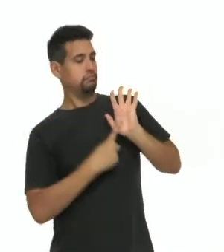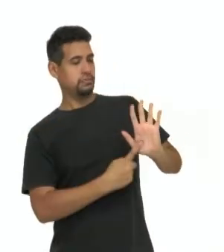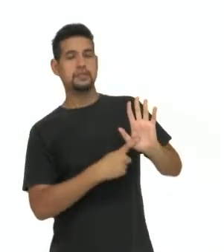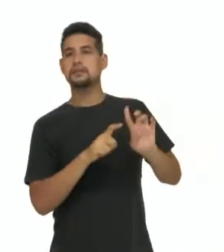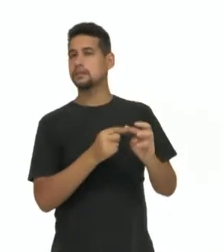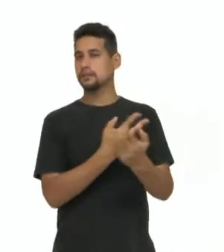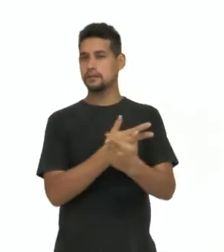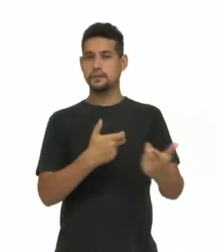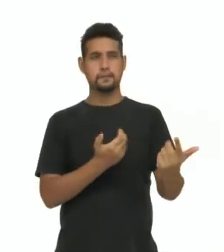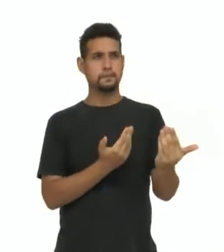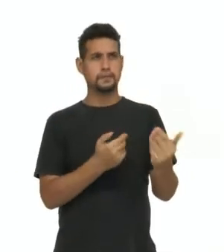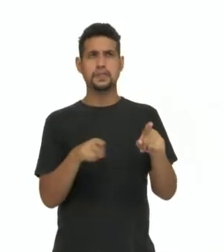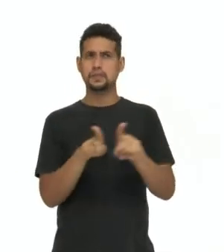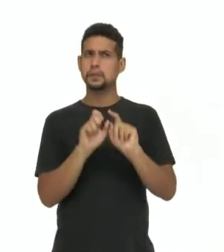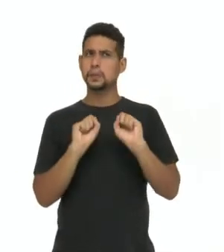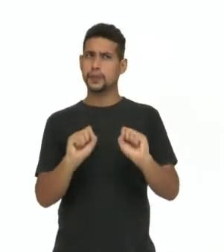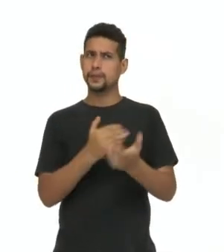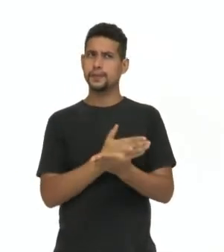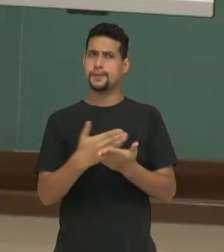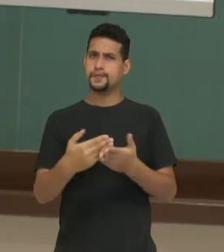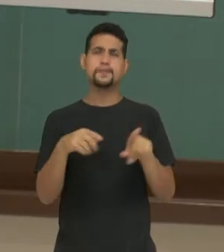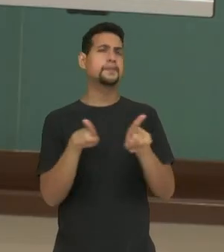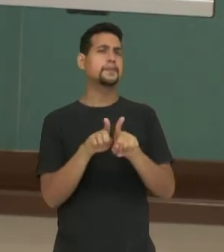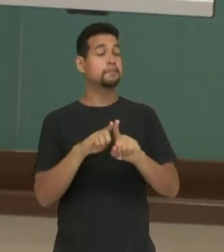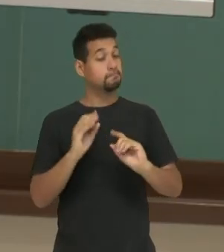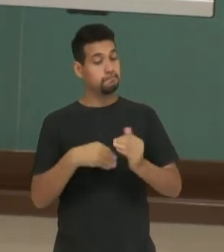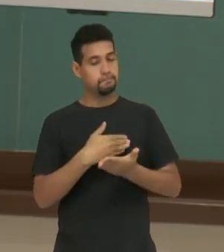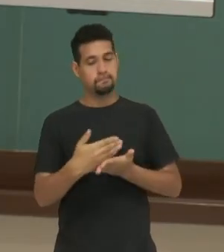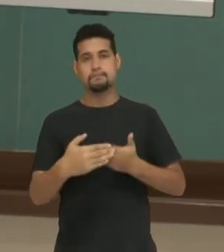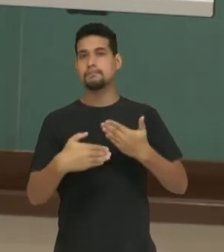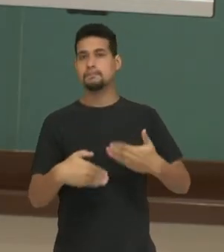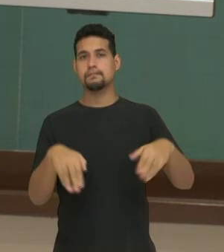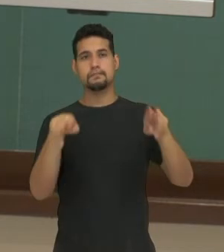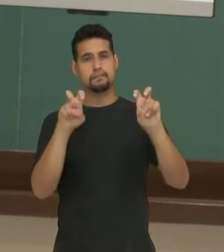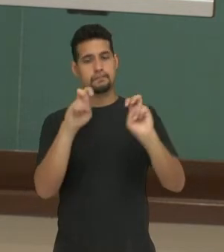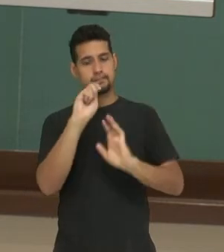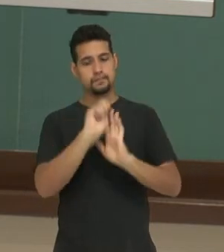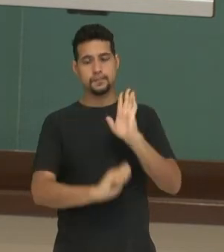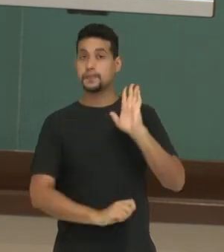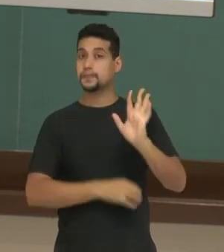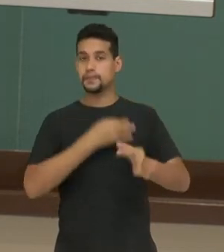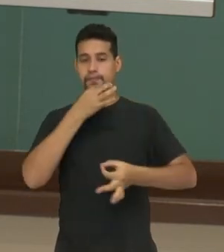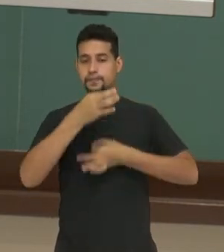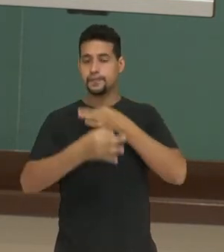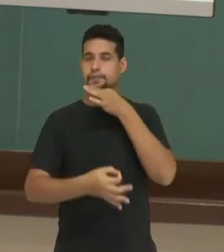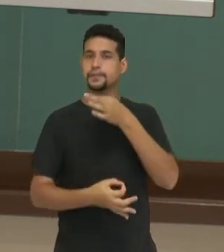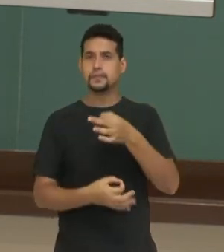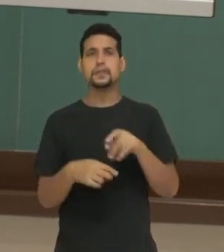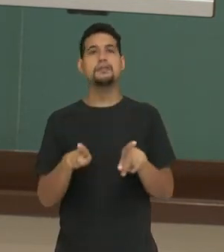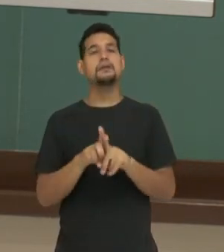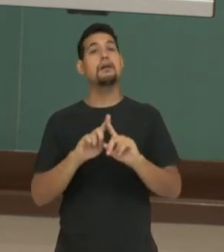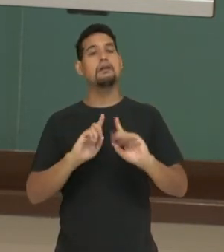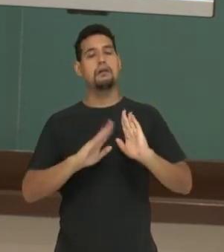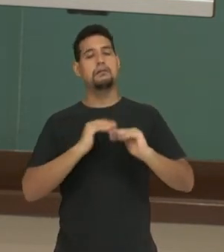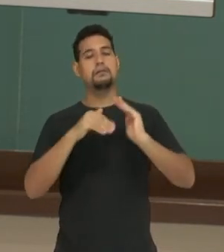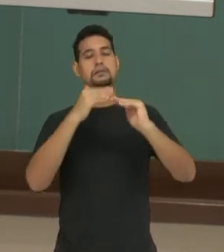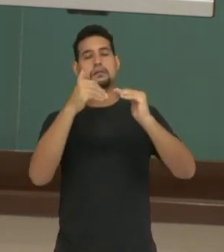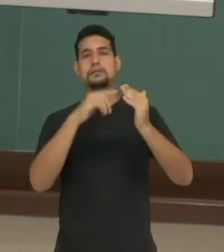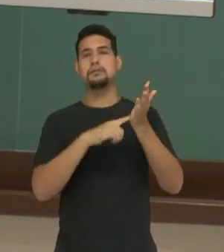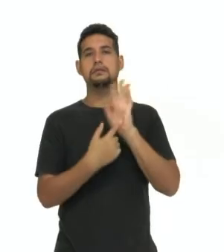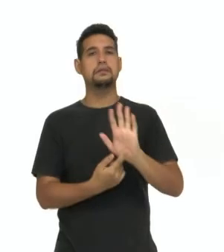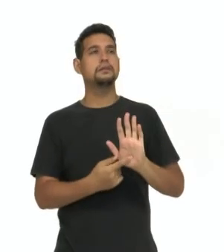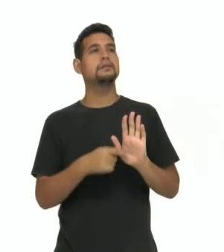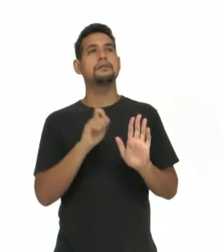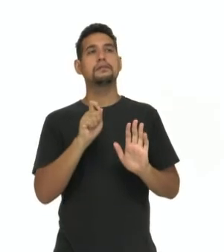os adolescentes. Podemos começar assim, né, a introdução de um texto dissertativo argumentativo. Para o desenvolvimento, a gente trouxe